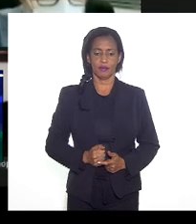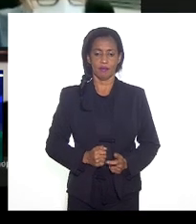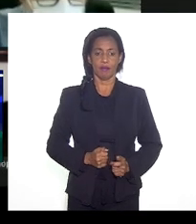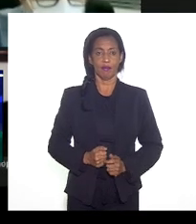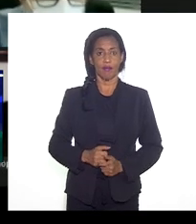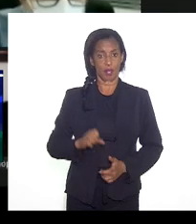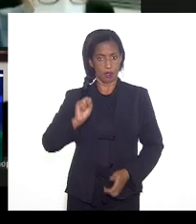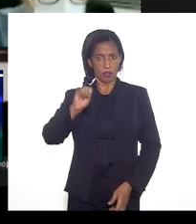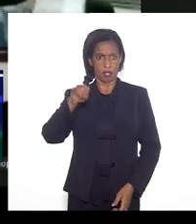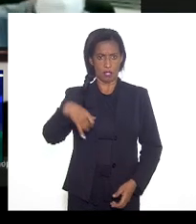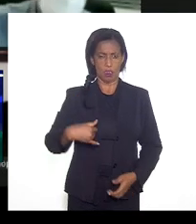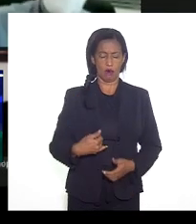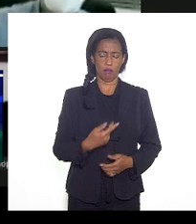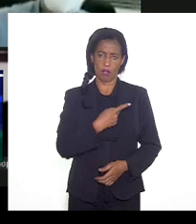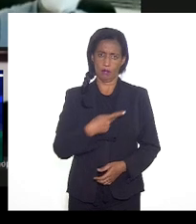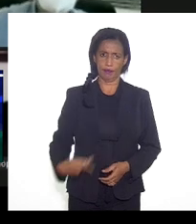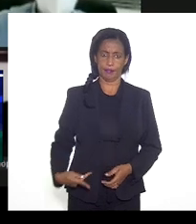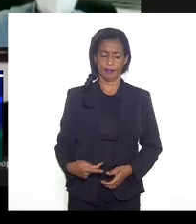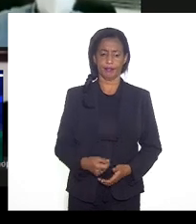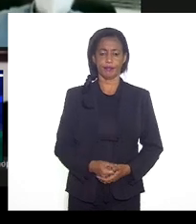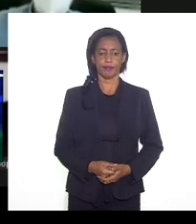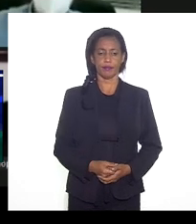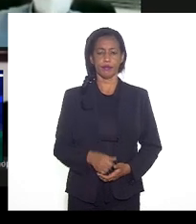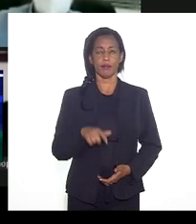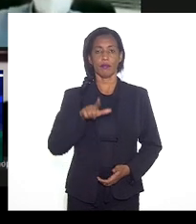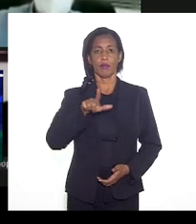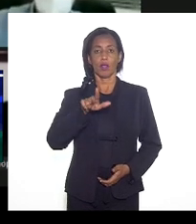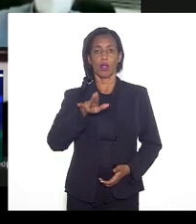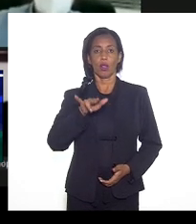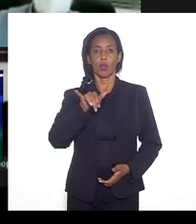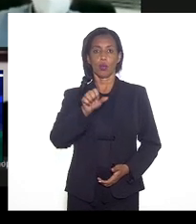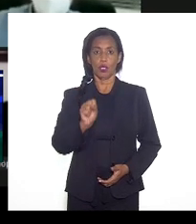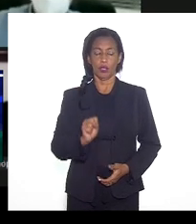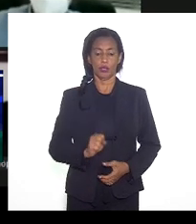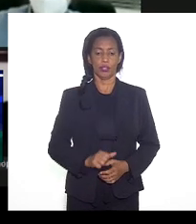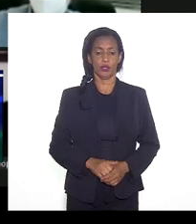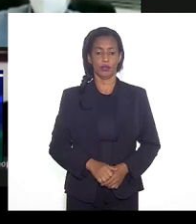Voto sim, presidente. Deputado Luiz Martins.